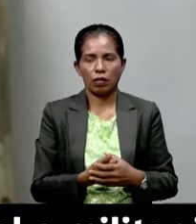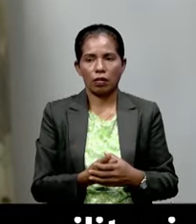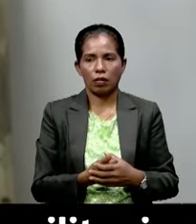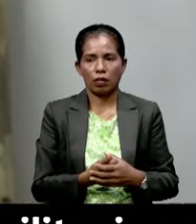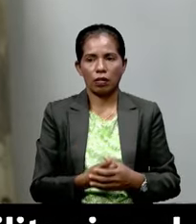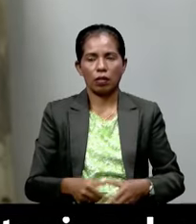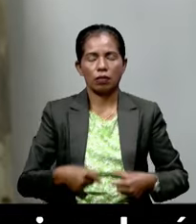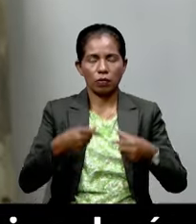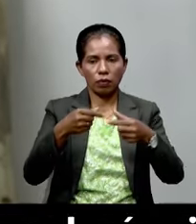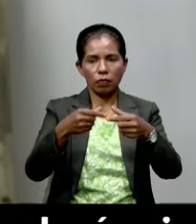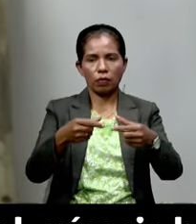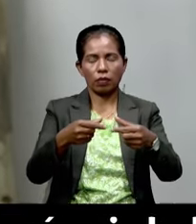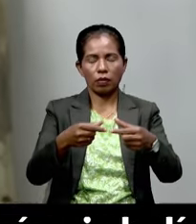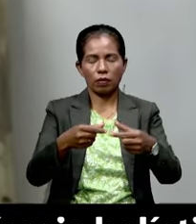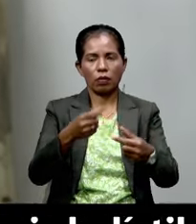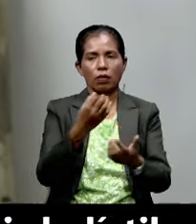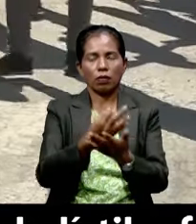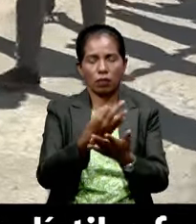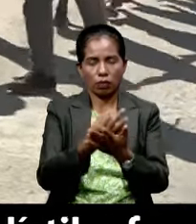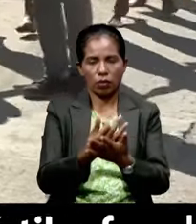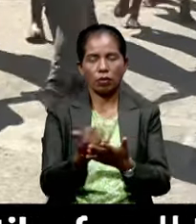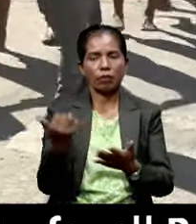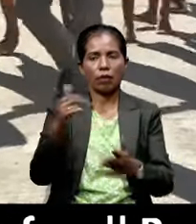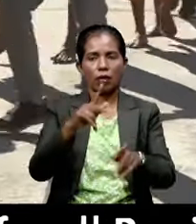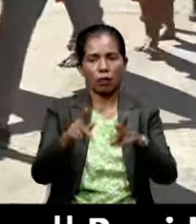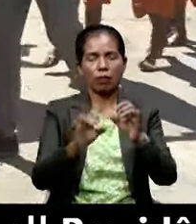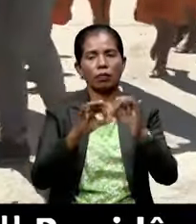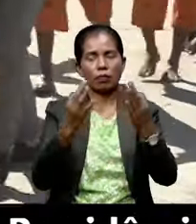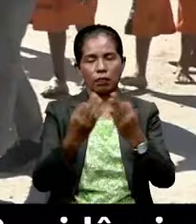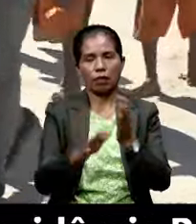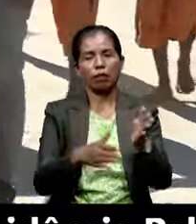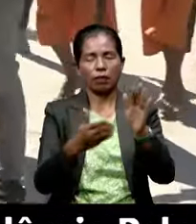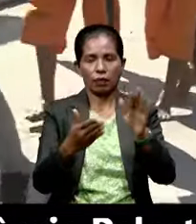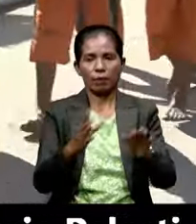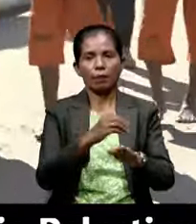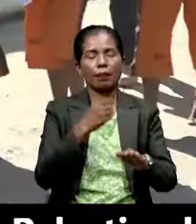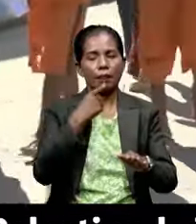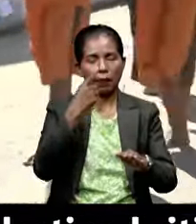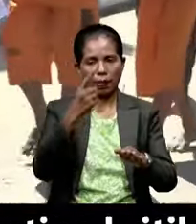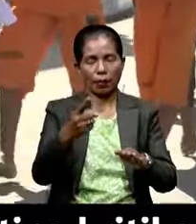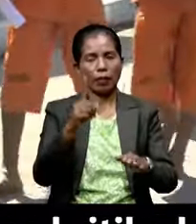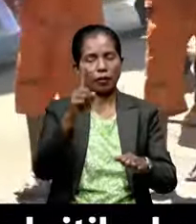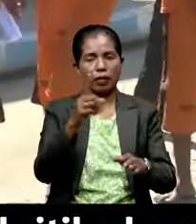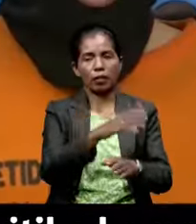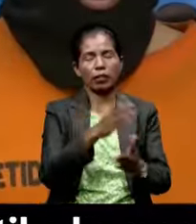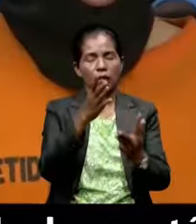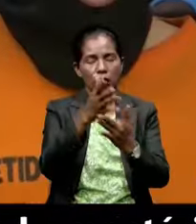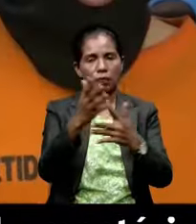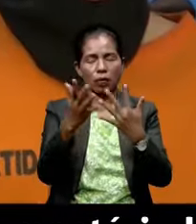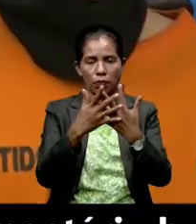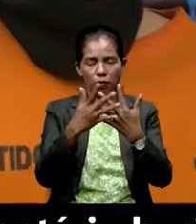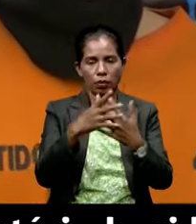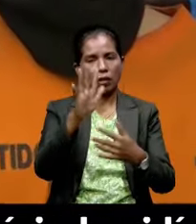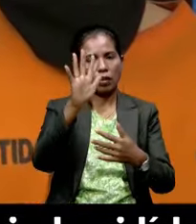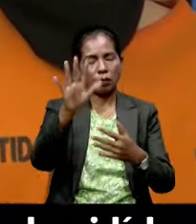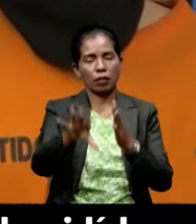atu fo indemnize fali prejuízo. Decisão tribunal primeira instância para Guiru Siranei e de reta prisão preventiva, nem lima